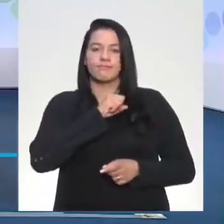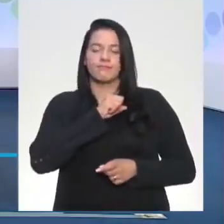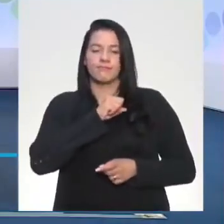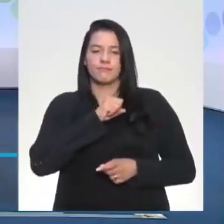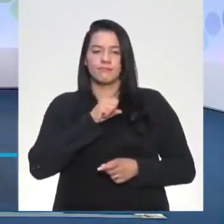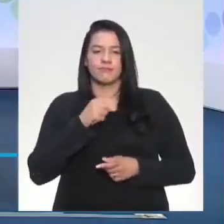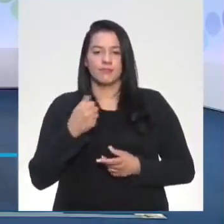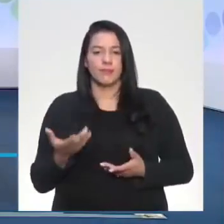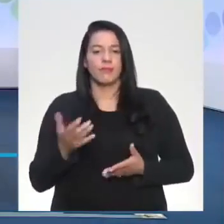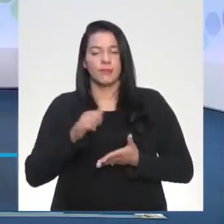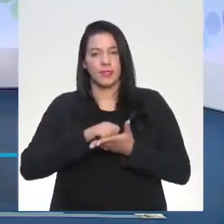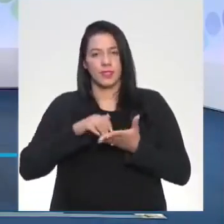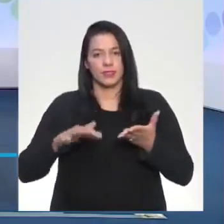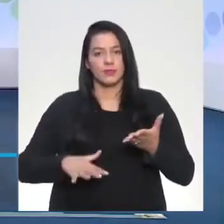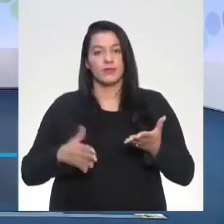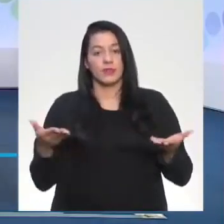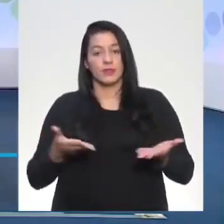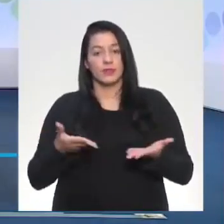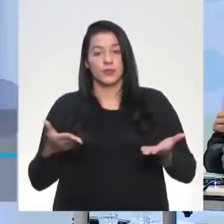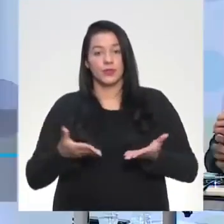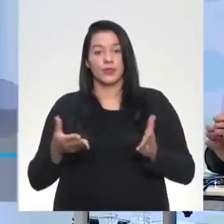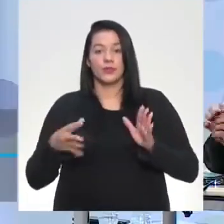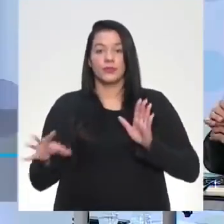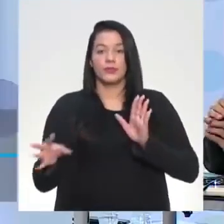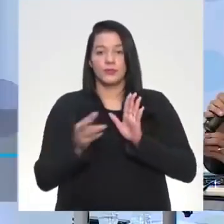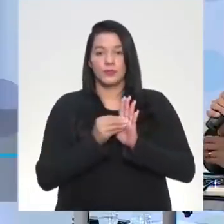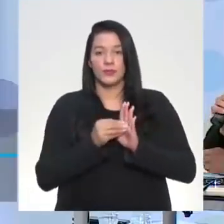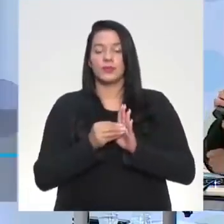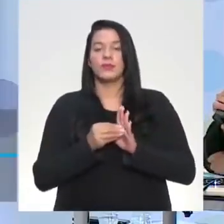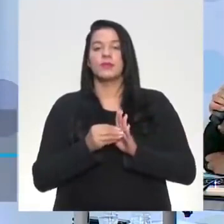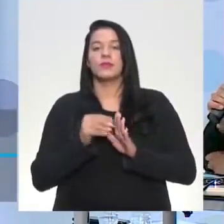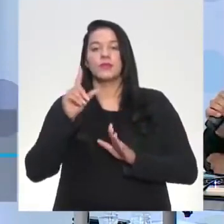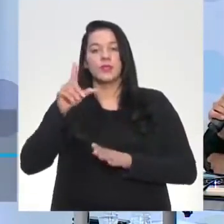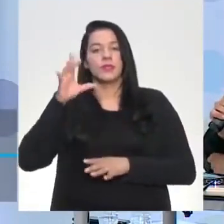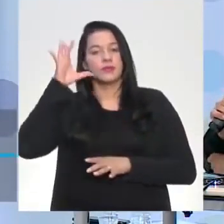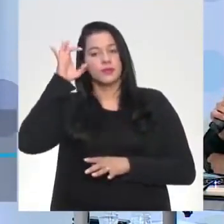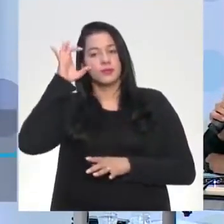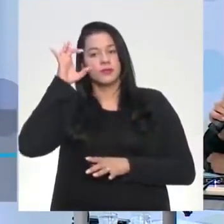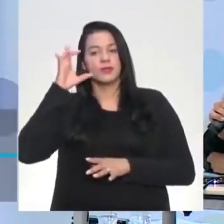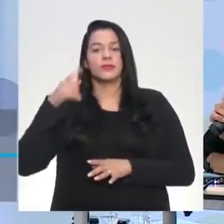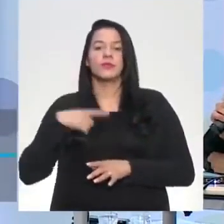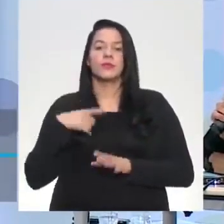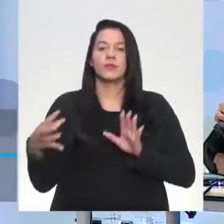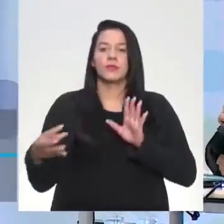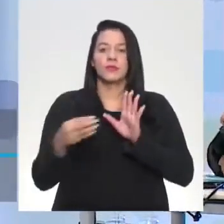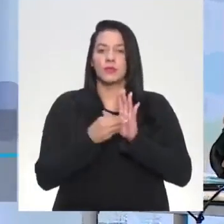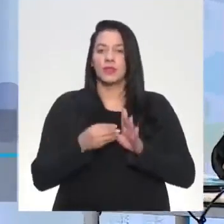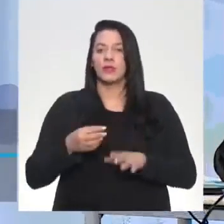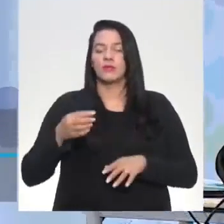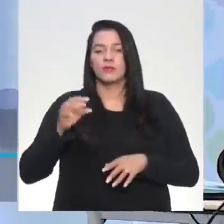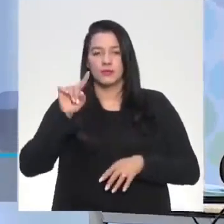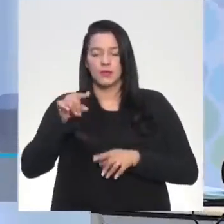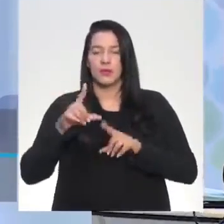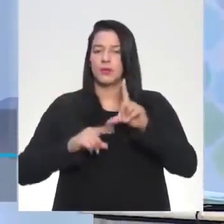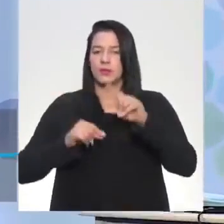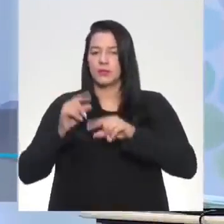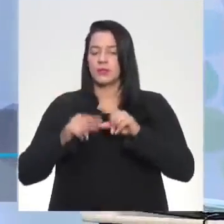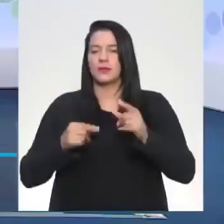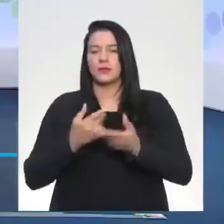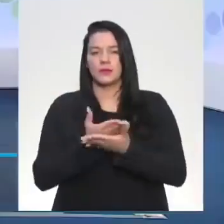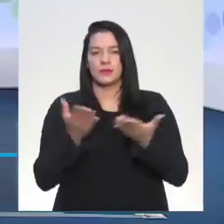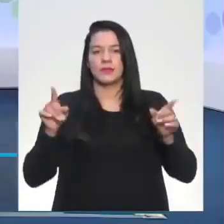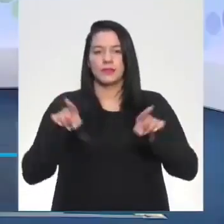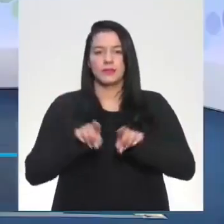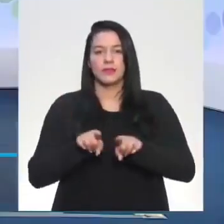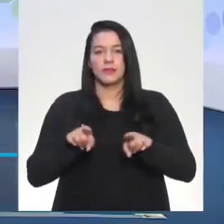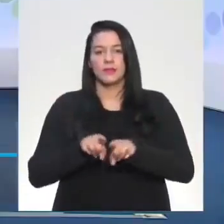né? Mas as atividades que você fez hoje, posta lá no Instagram, me marca lá, que eu quero colocar no meu story lá, dar uma estrelinha para você também. Osmar,